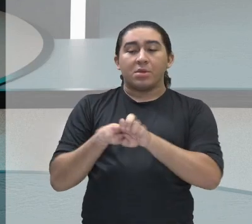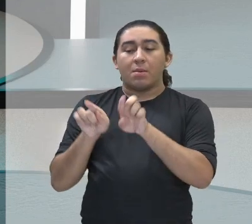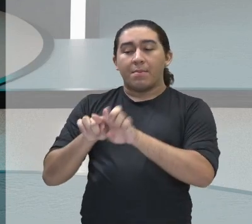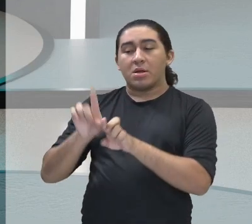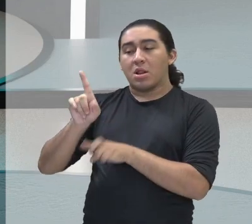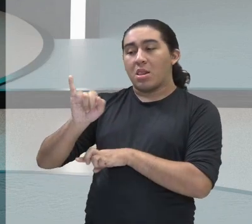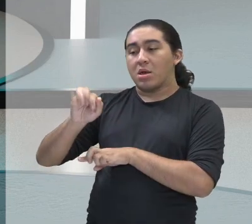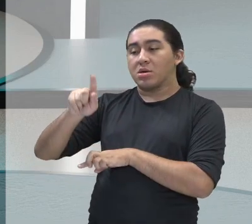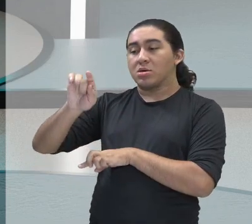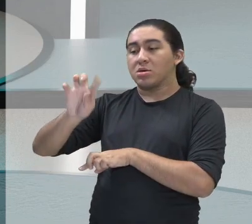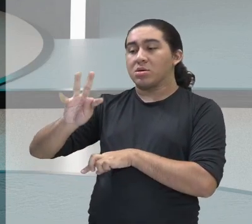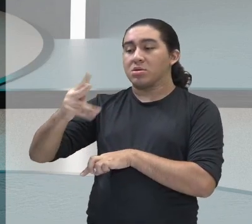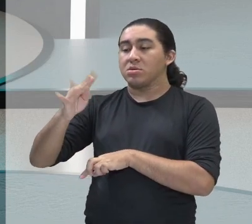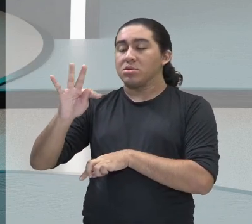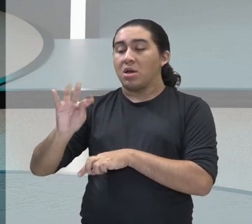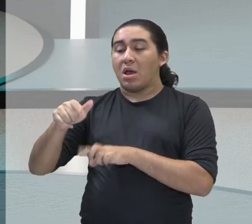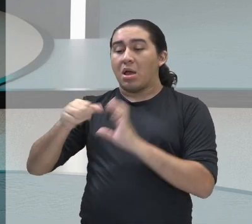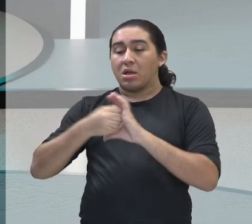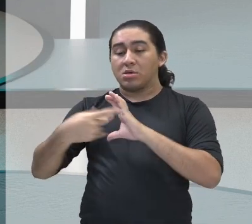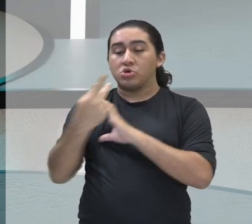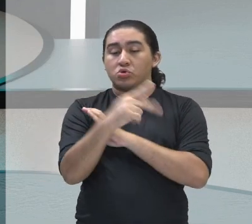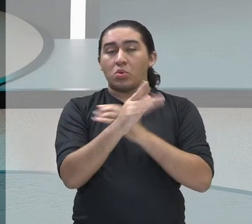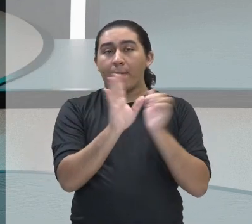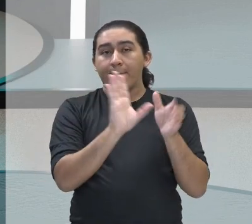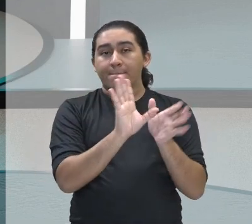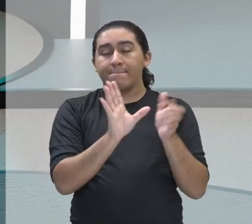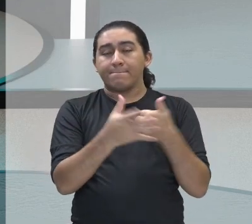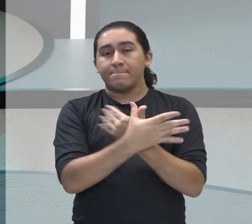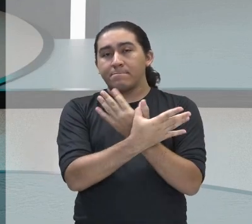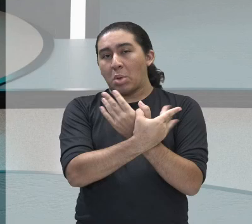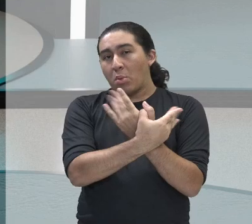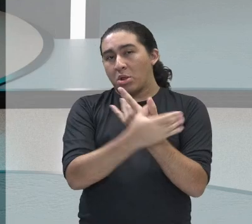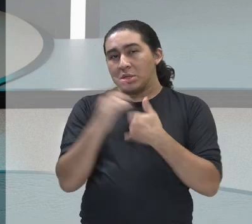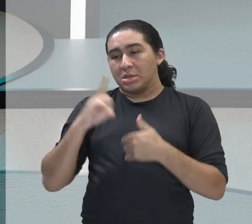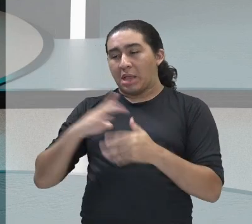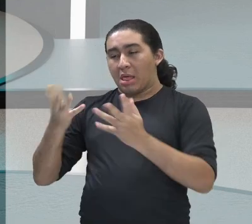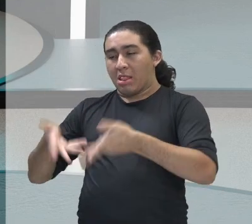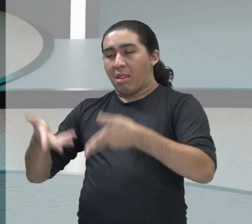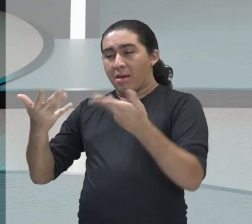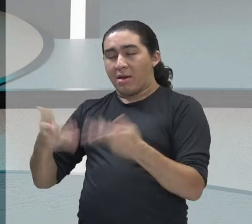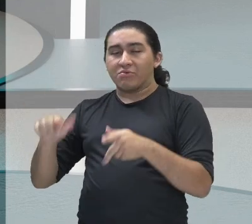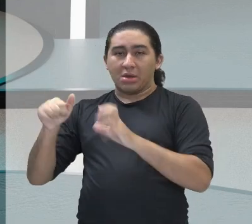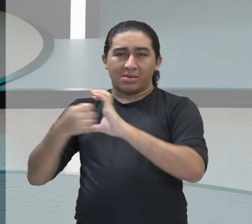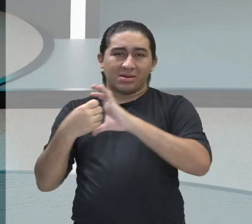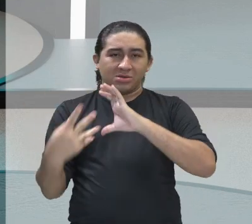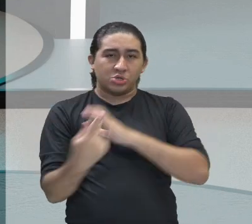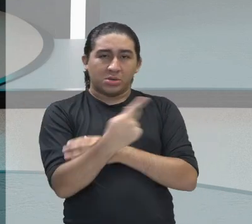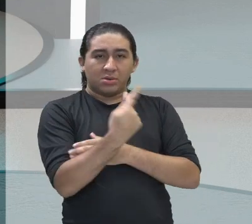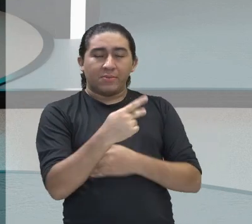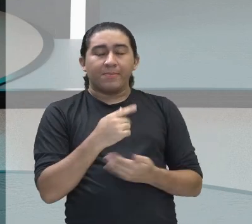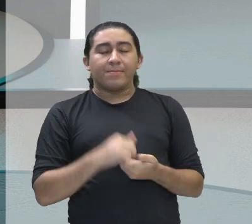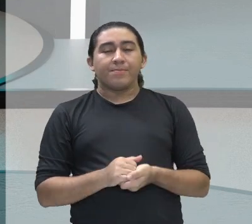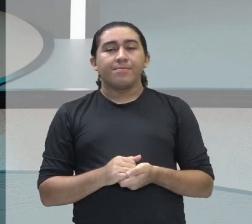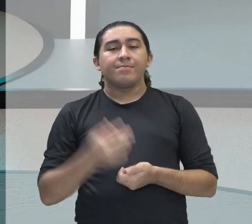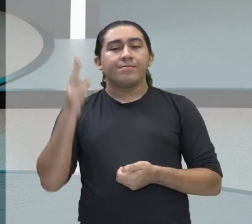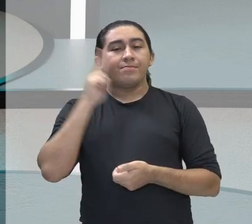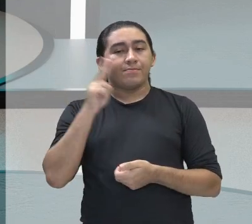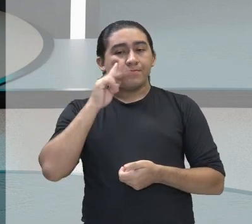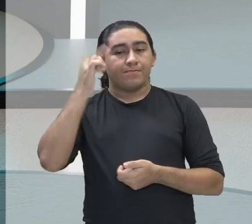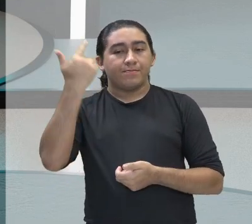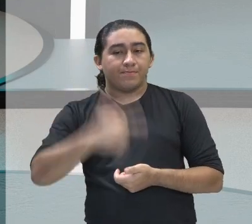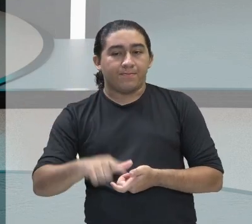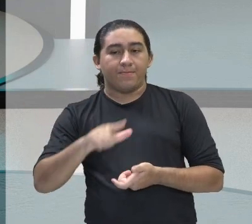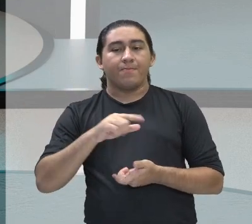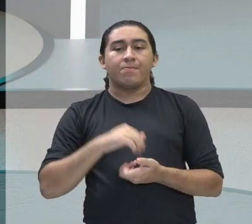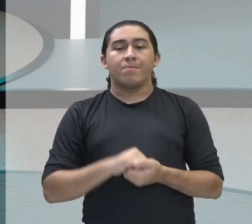qualidade atribuída a esse substantivo aqui, butterfly. Ok? Então, relembrando, a posição do